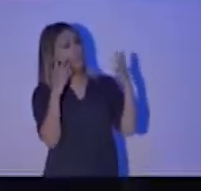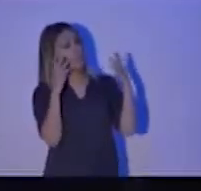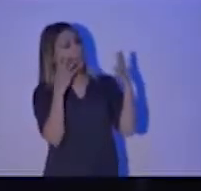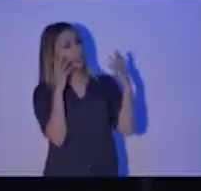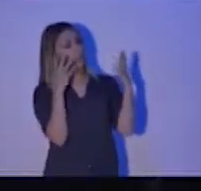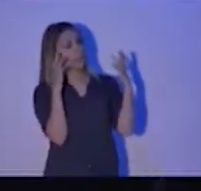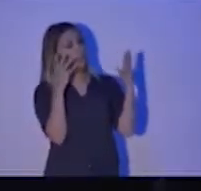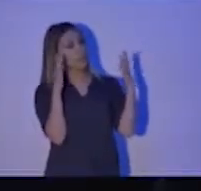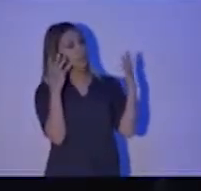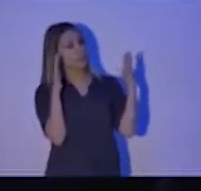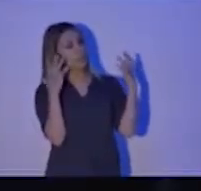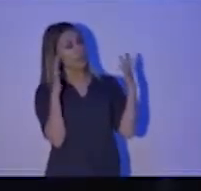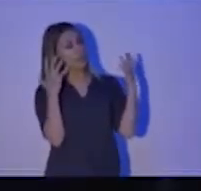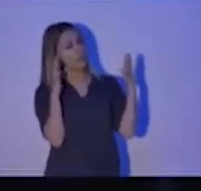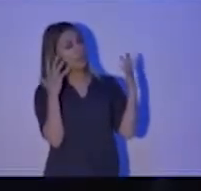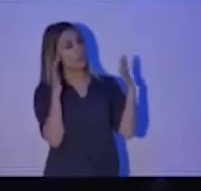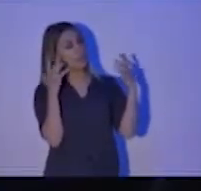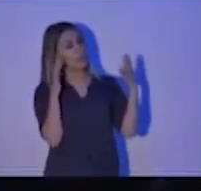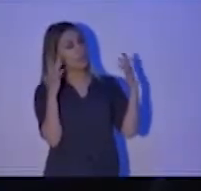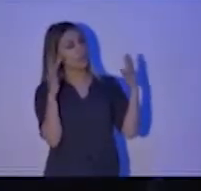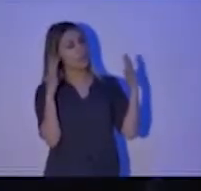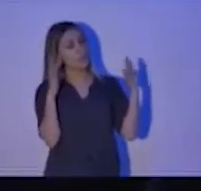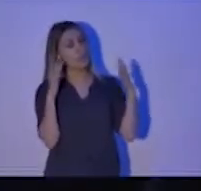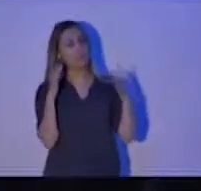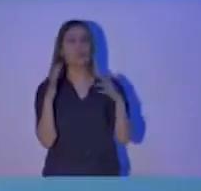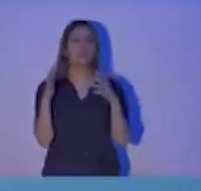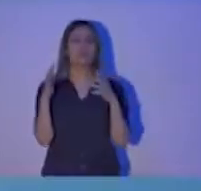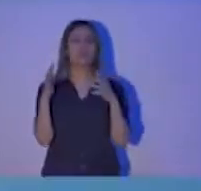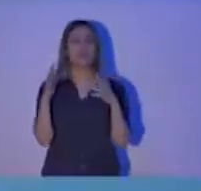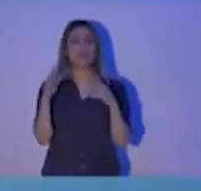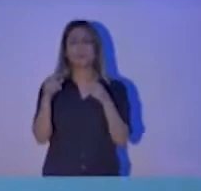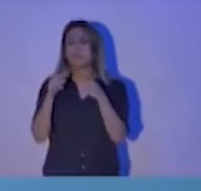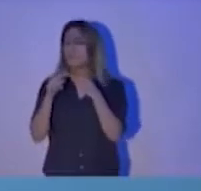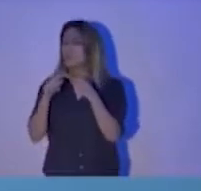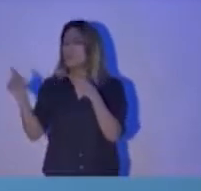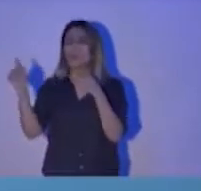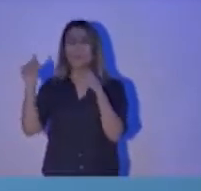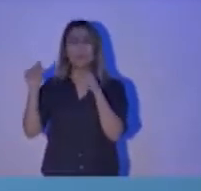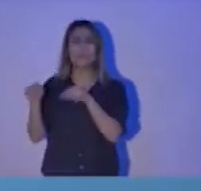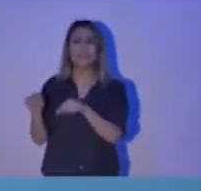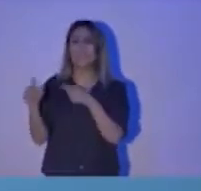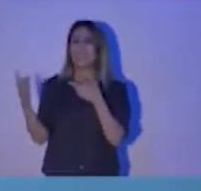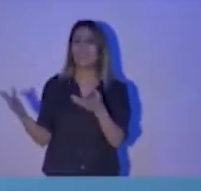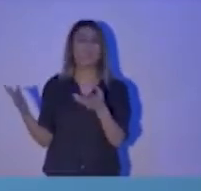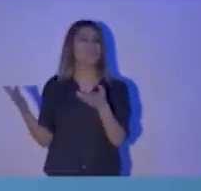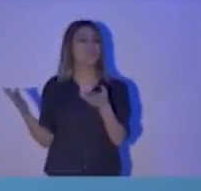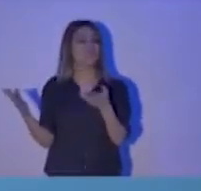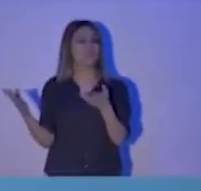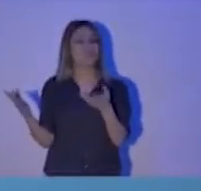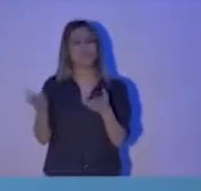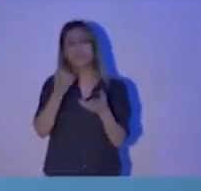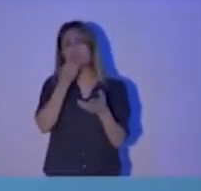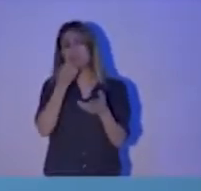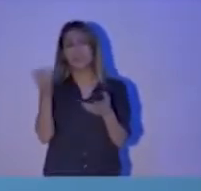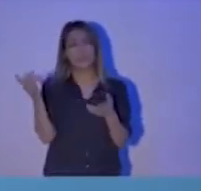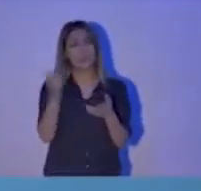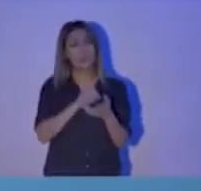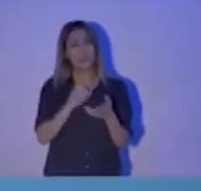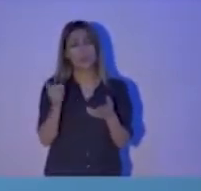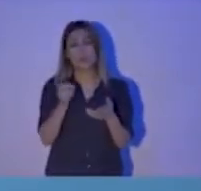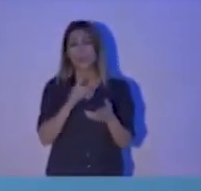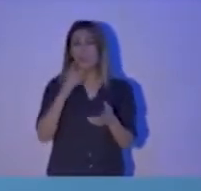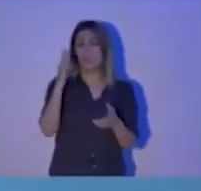É uma insanidade. É uma insanidade. E isso é ruim para o... Isso é um custo para o